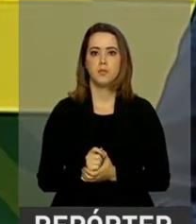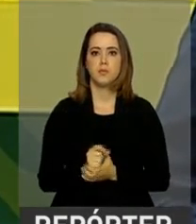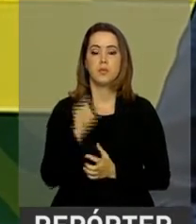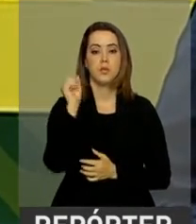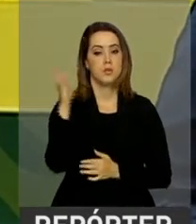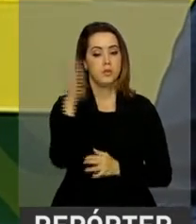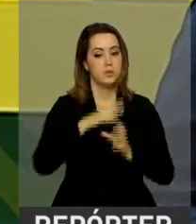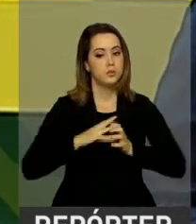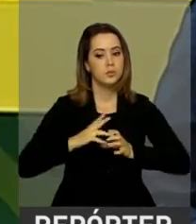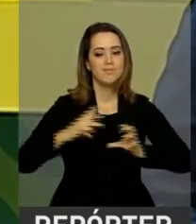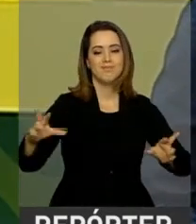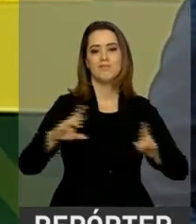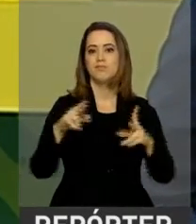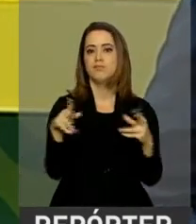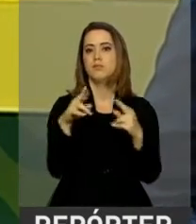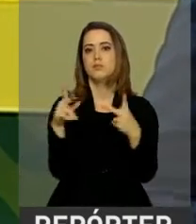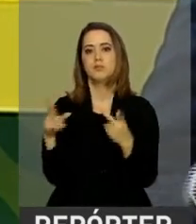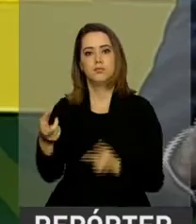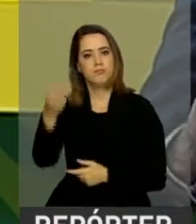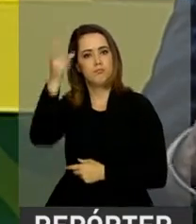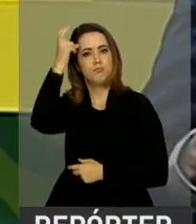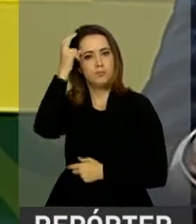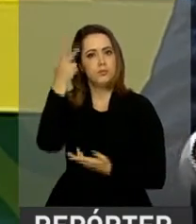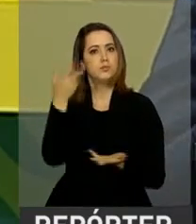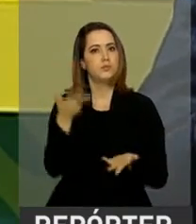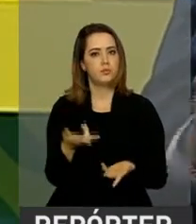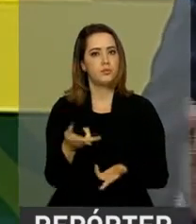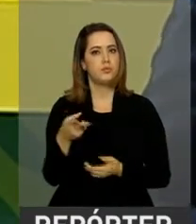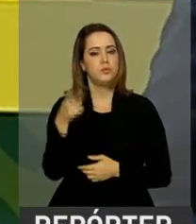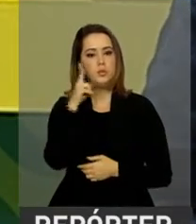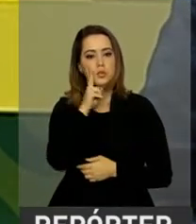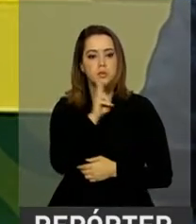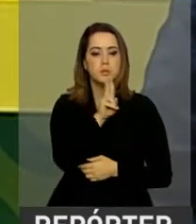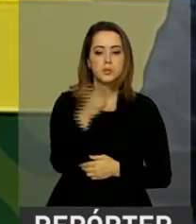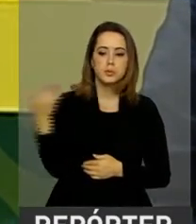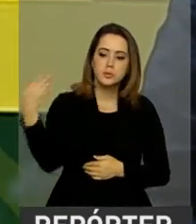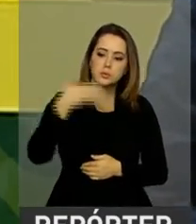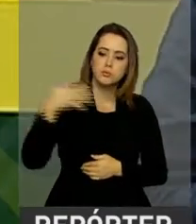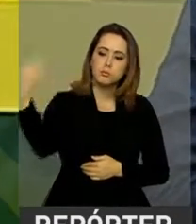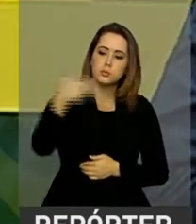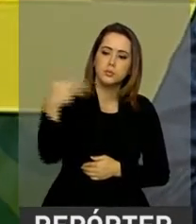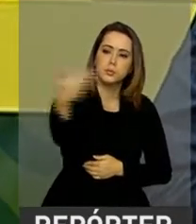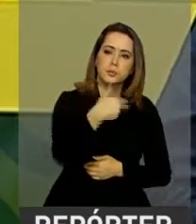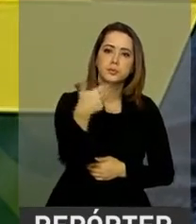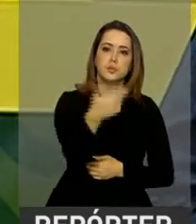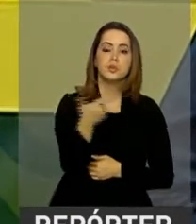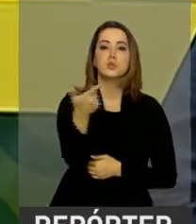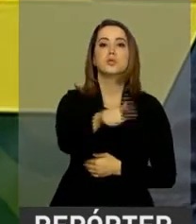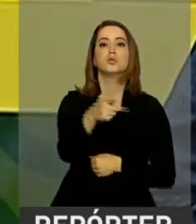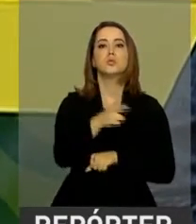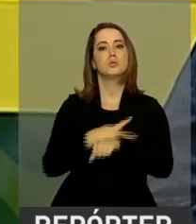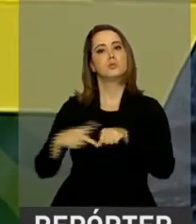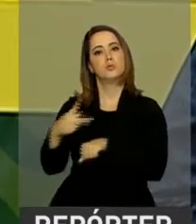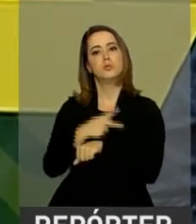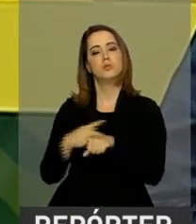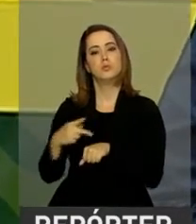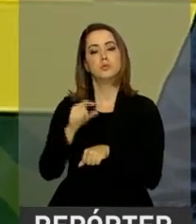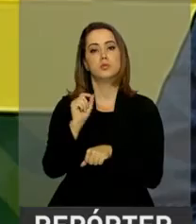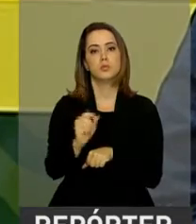na sua grande diversidade, para aqueles que vierem de todos os cantos do mundo nos visitar durante os